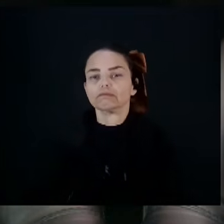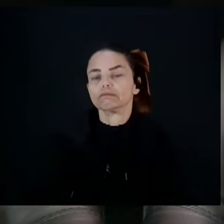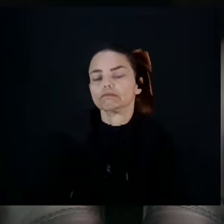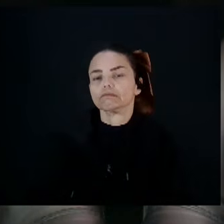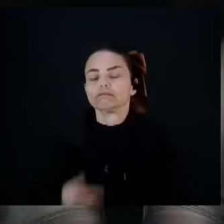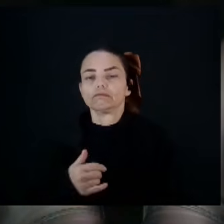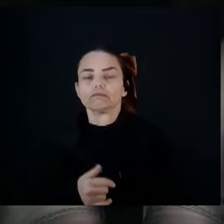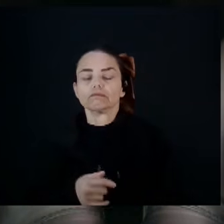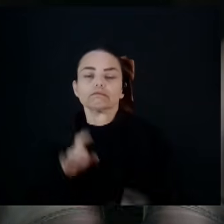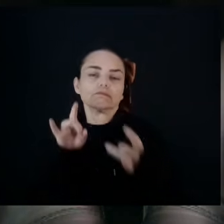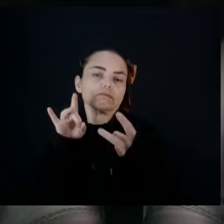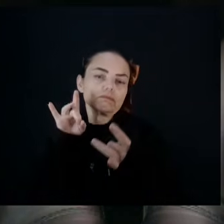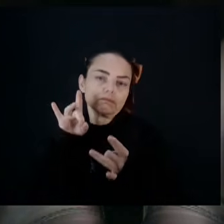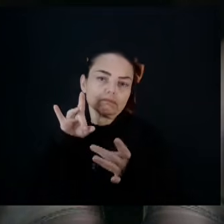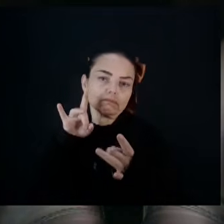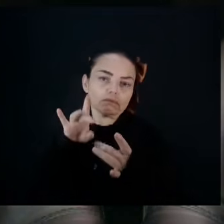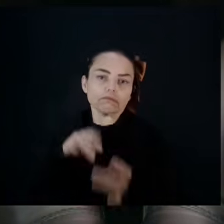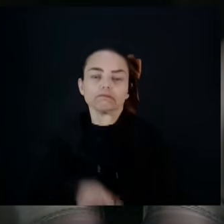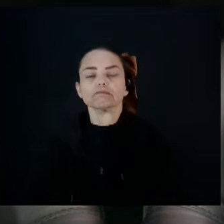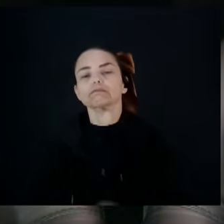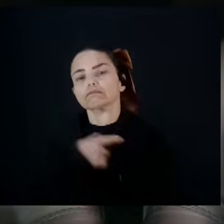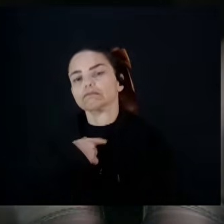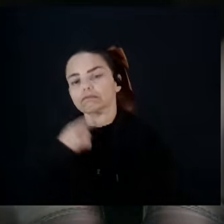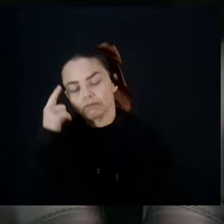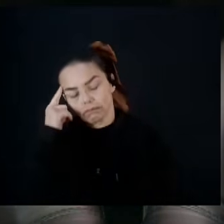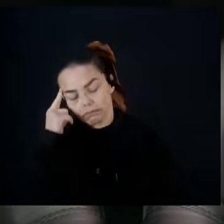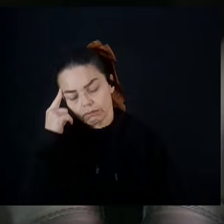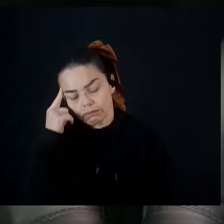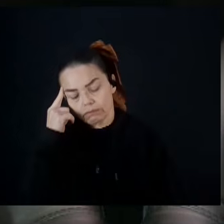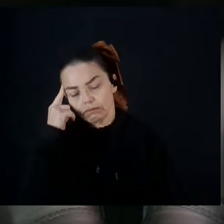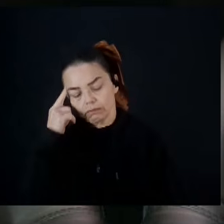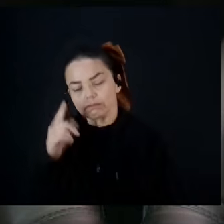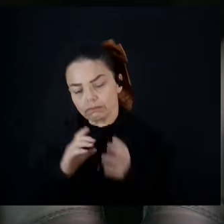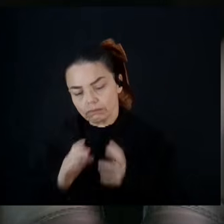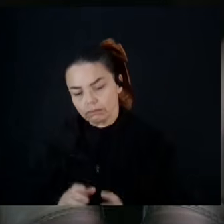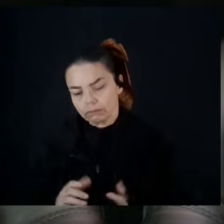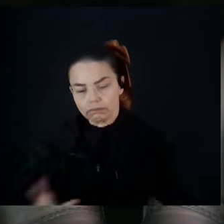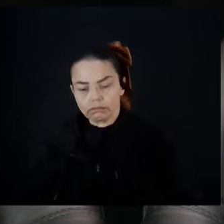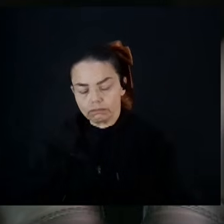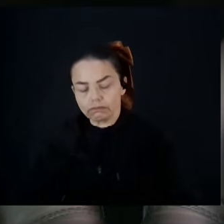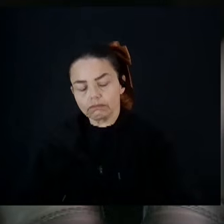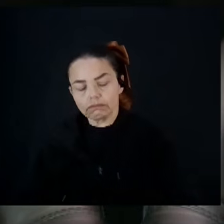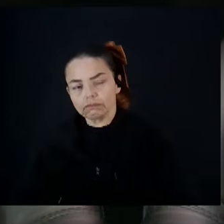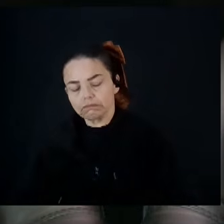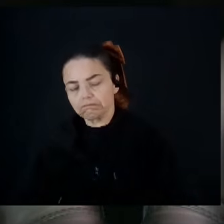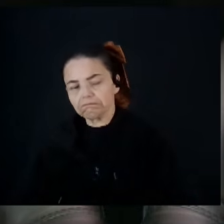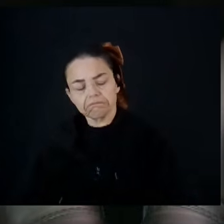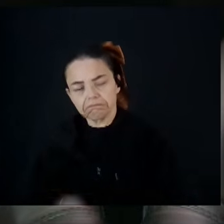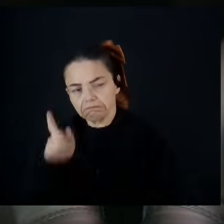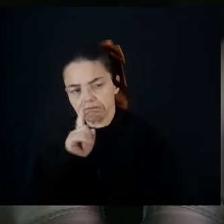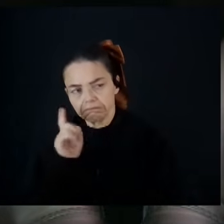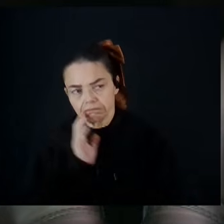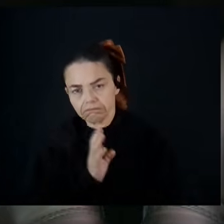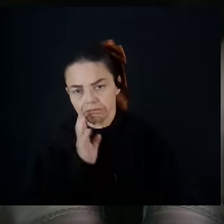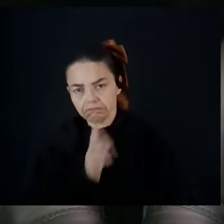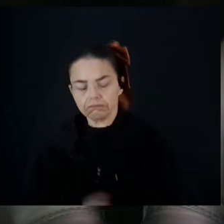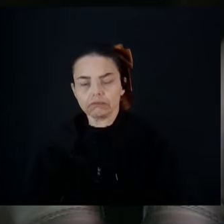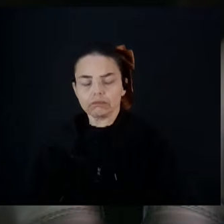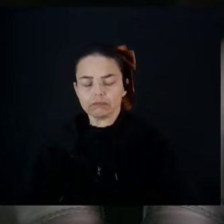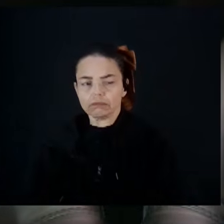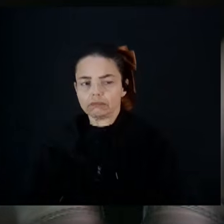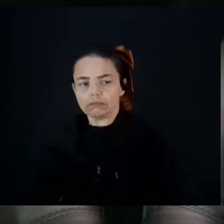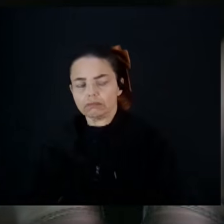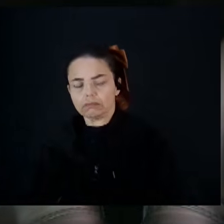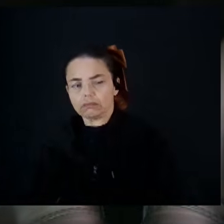feedback, ou ai, será que eu estou me comportando dessa forma? Isso não é legal, ser um sequestrador de